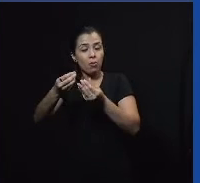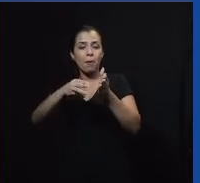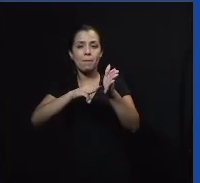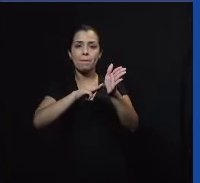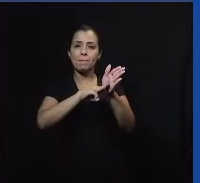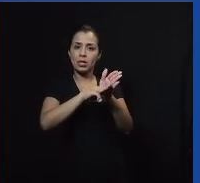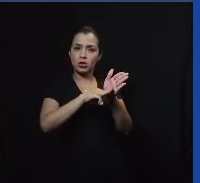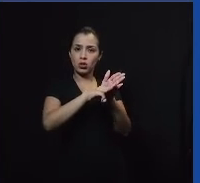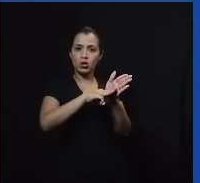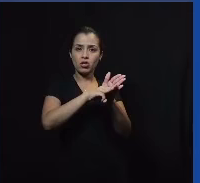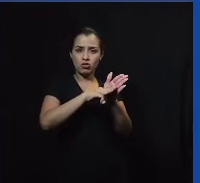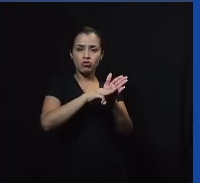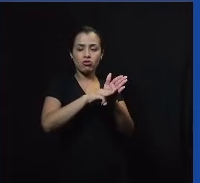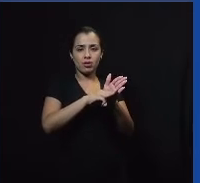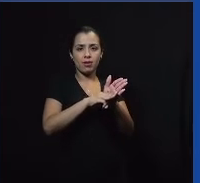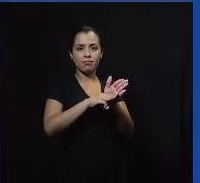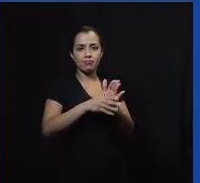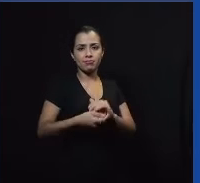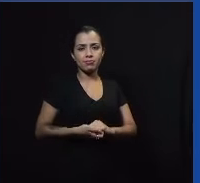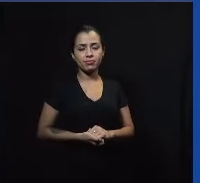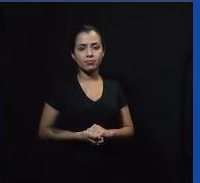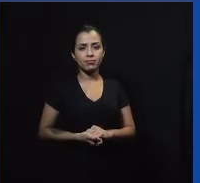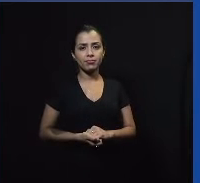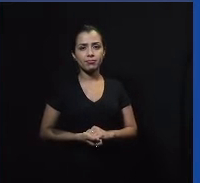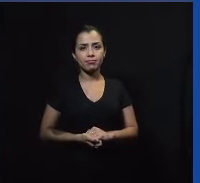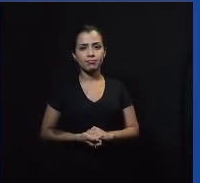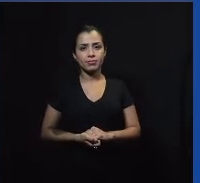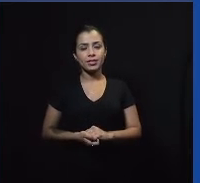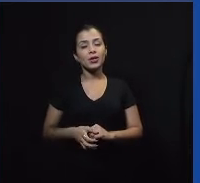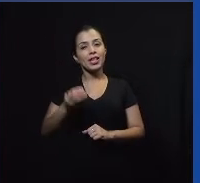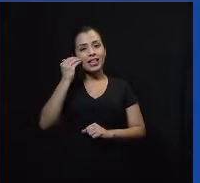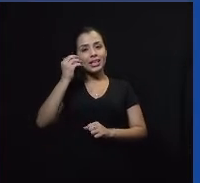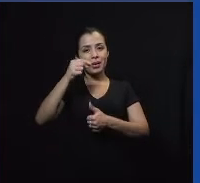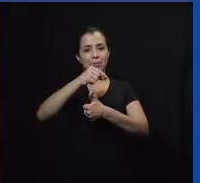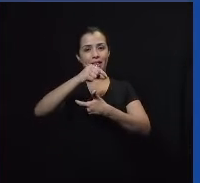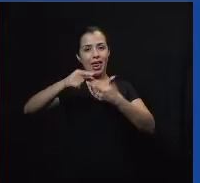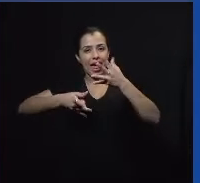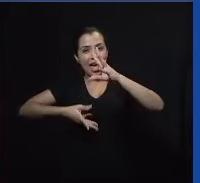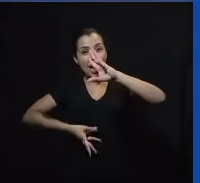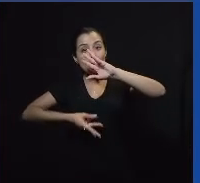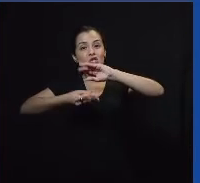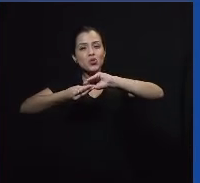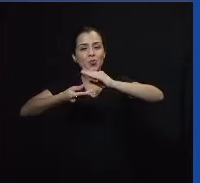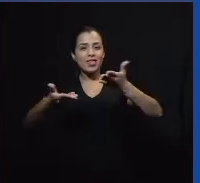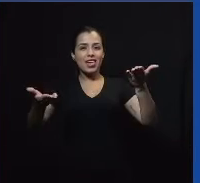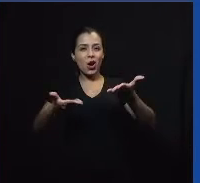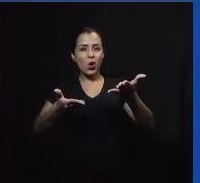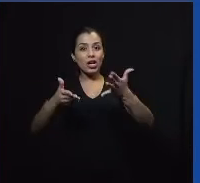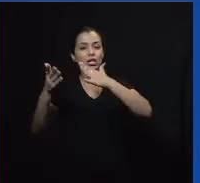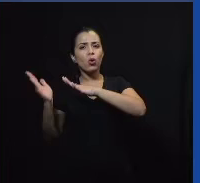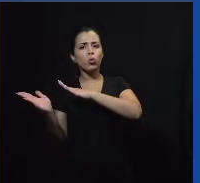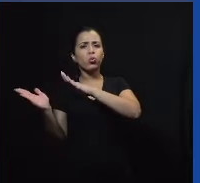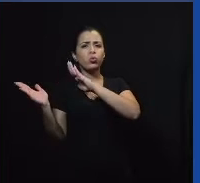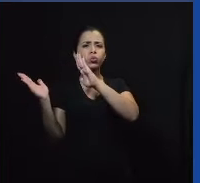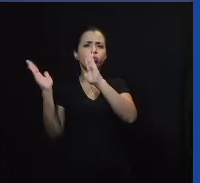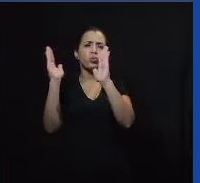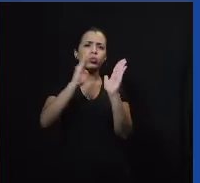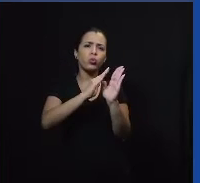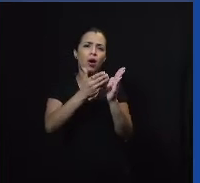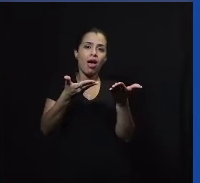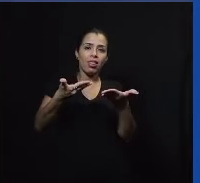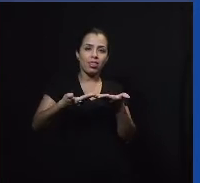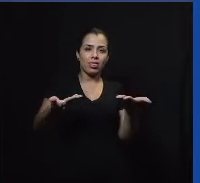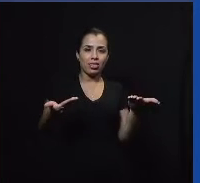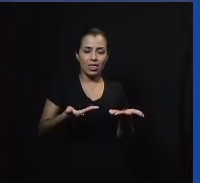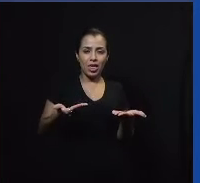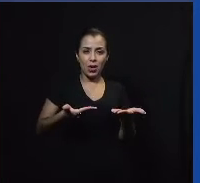Canvas que o Politize desenvolveu. Então, esse foi um resgate de tudo que a gente viu nessa tarde, né? Agora, a ideia aqui é a